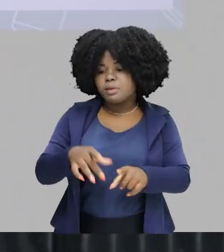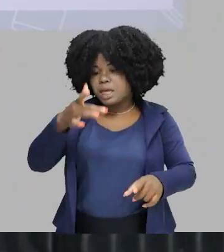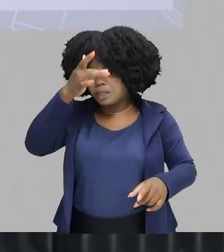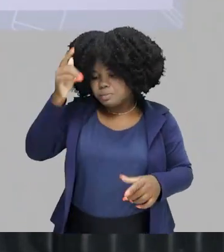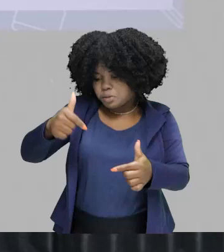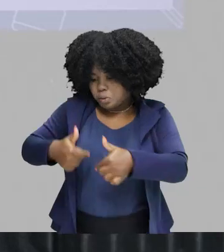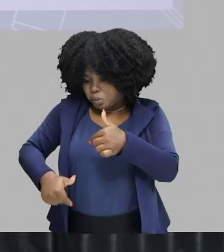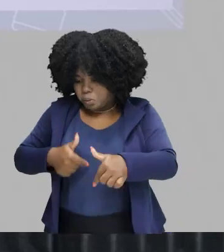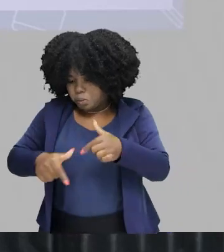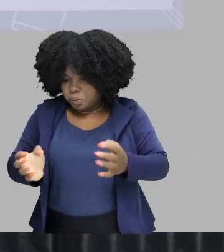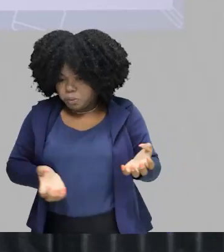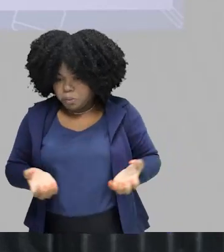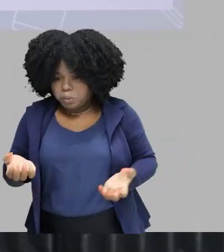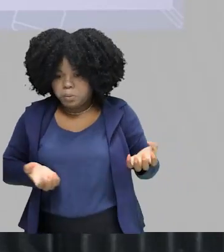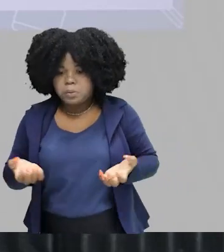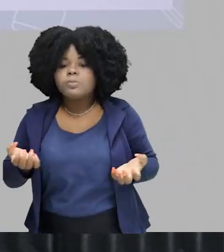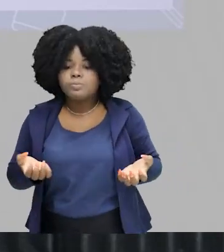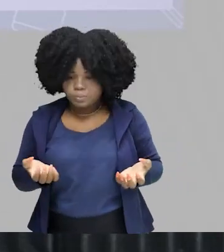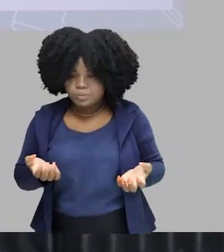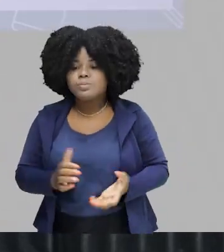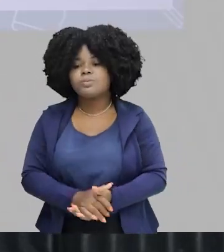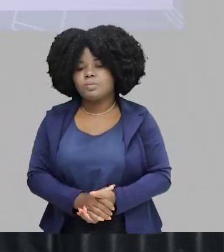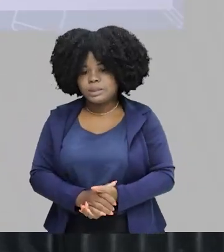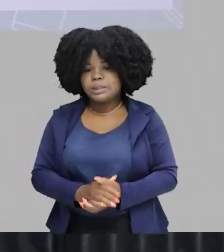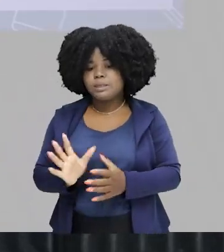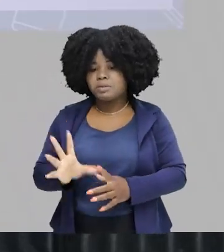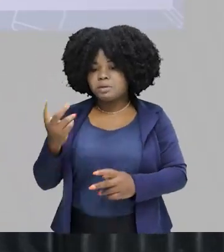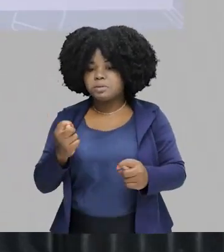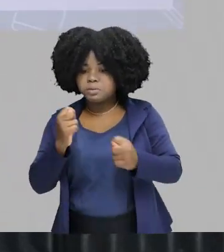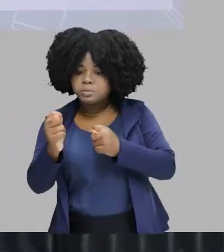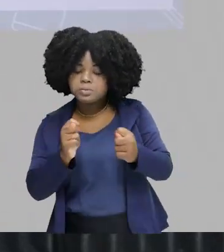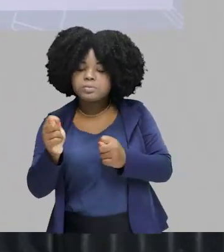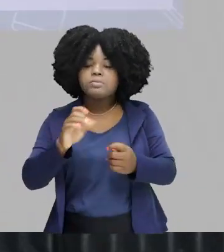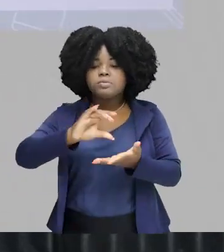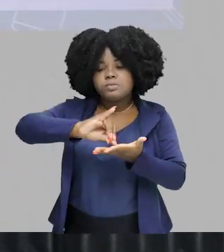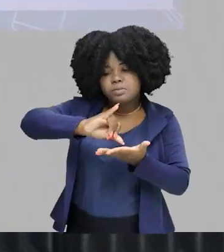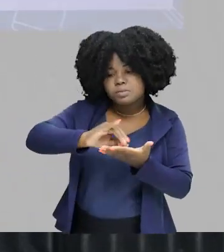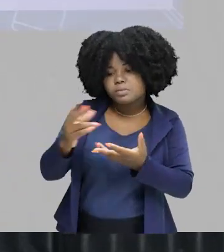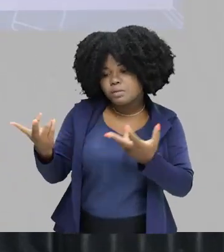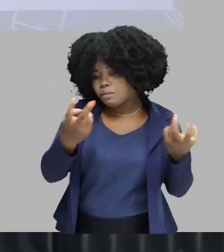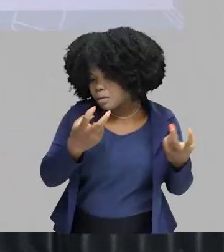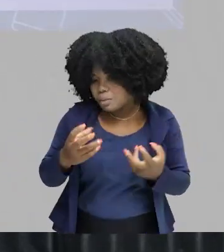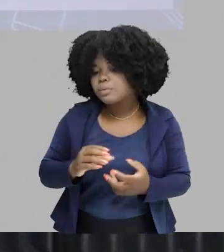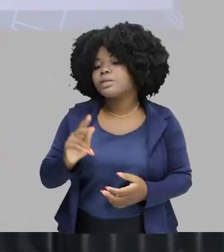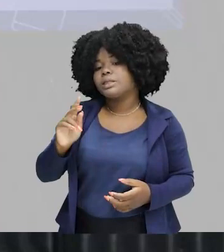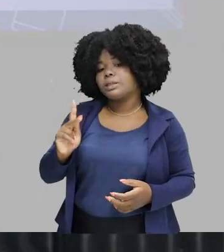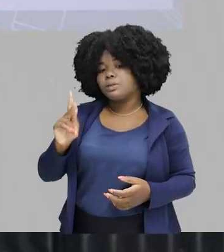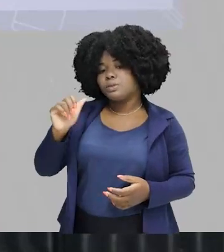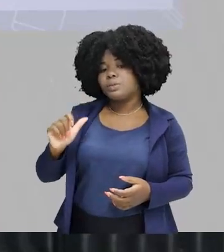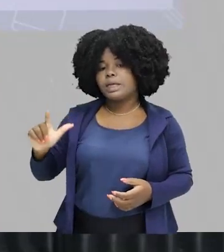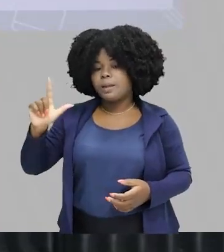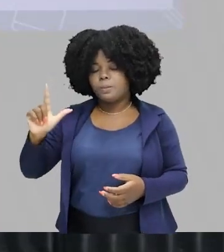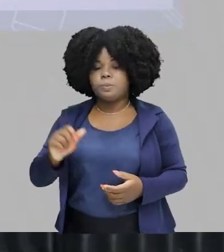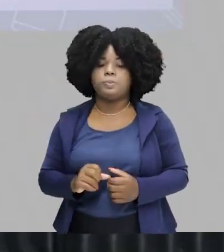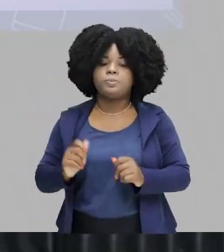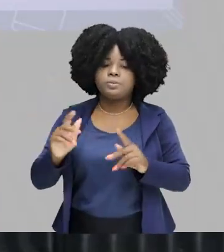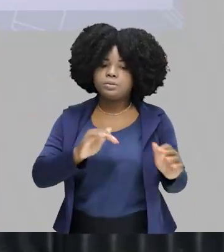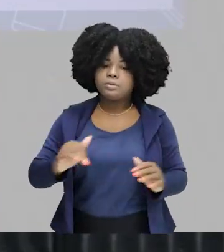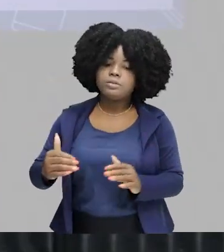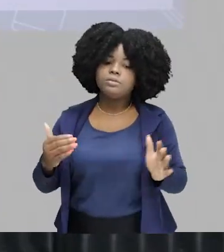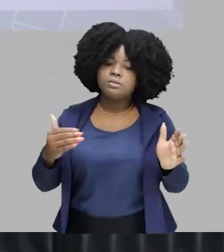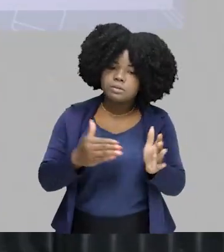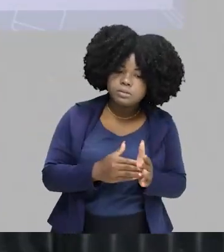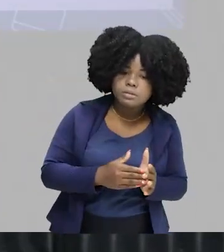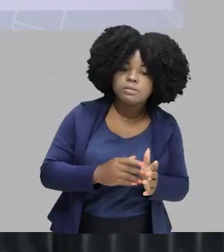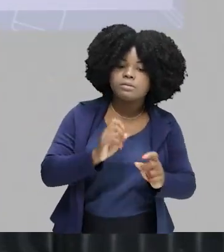dos efeitos sociais da economia capitalista, principalmente, na visão do Karl Marx. Ok? E aí a gente vai